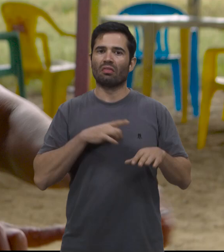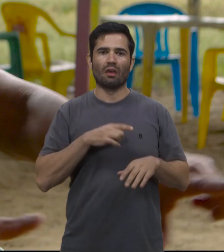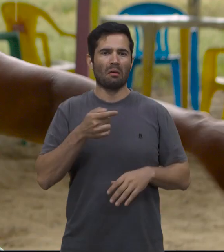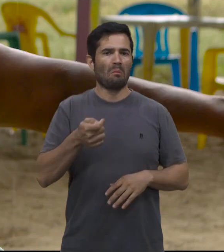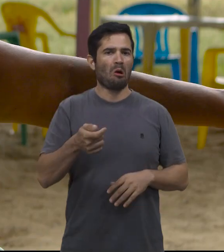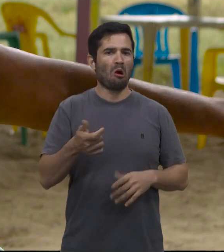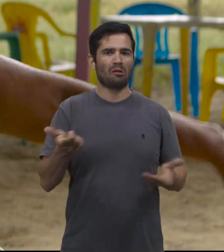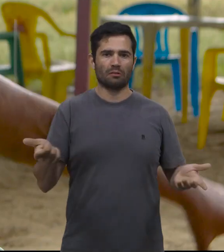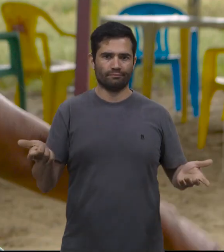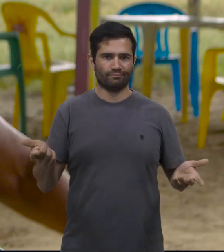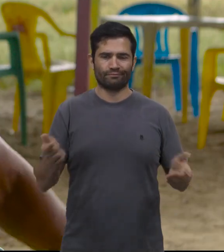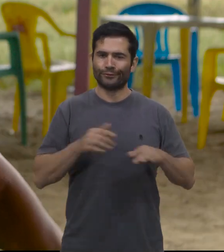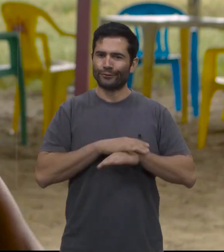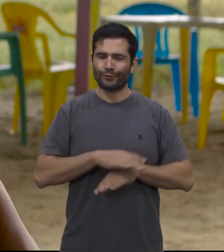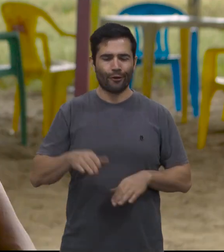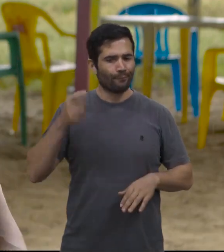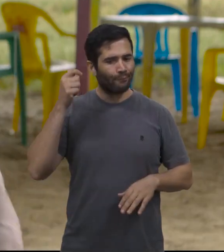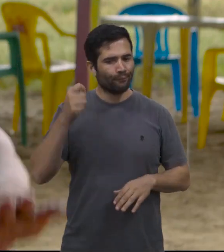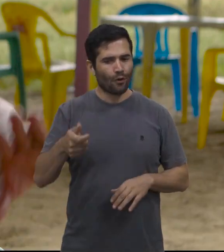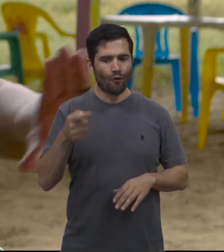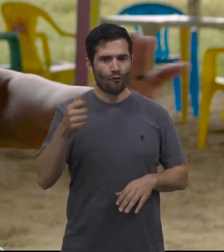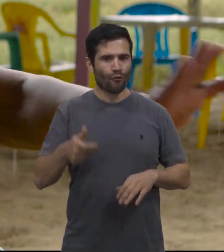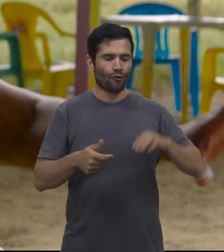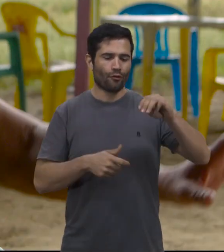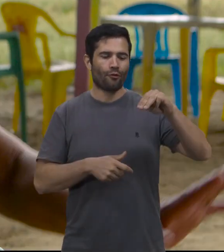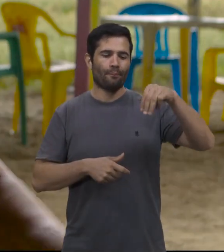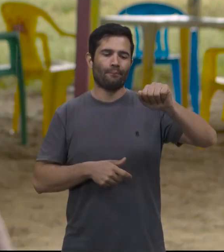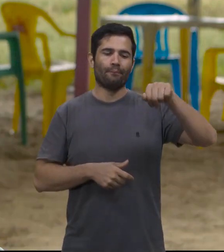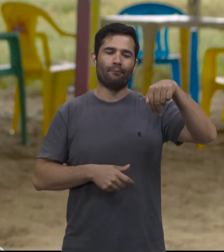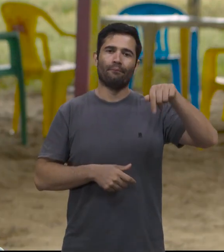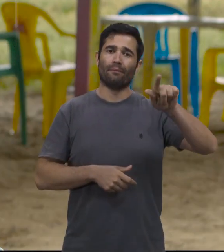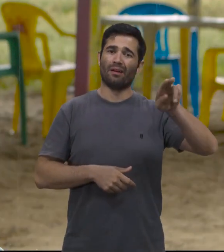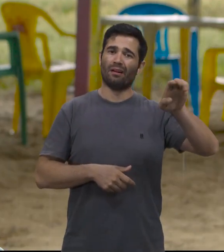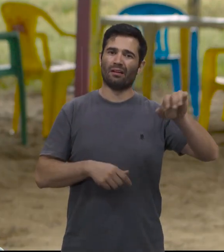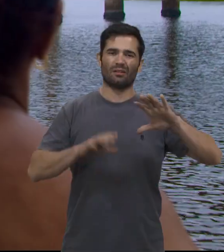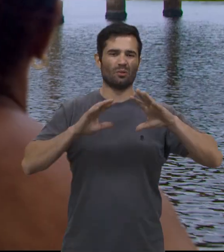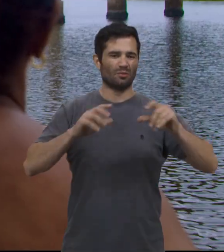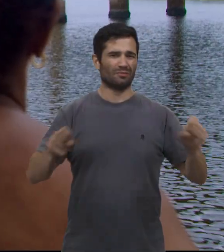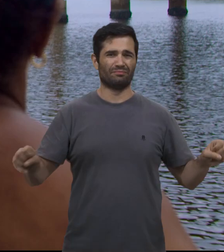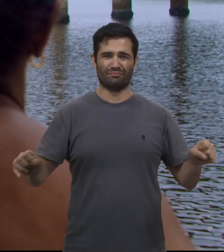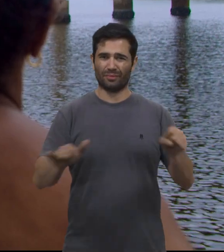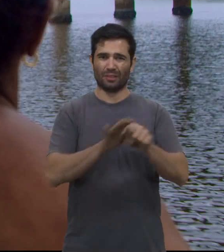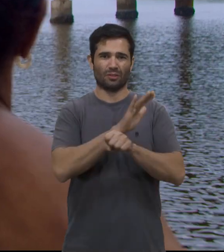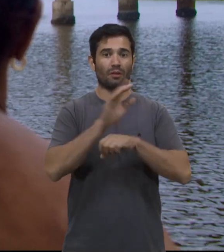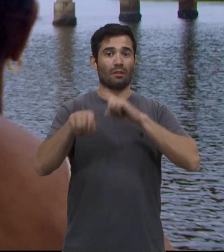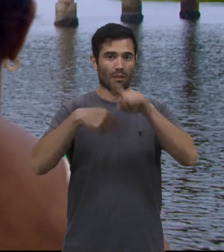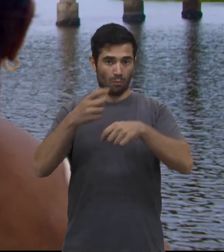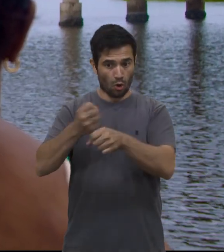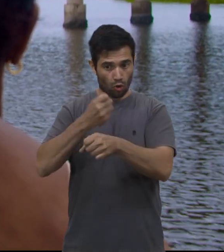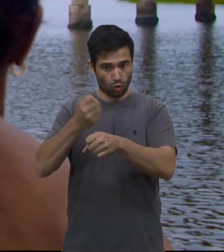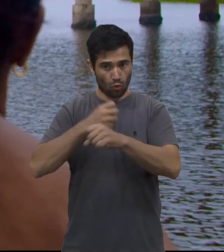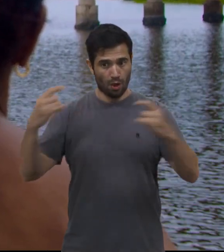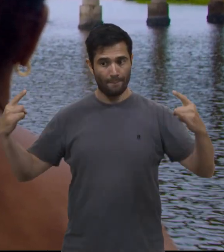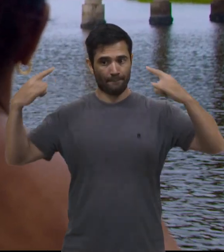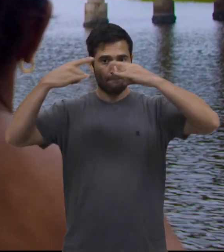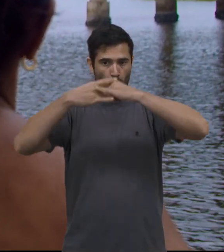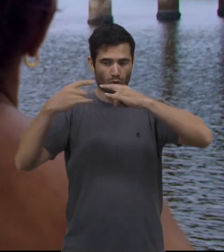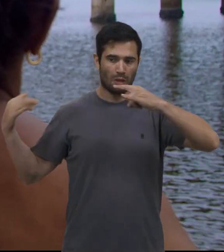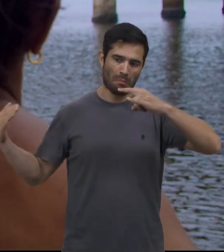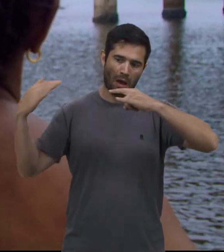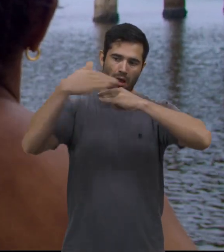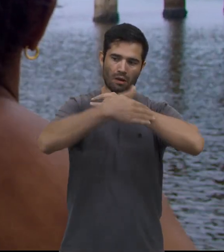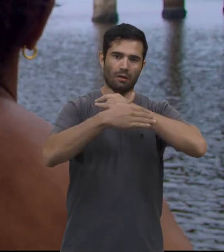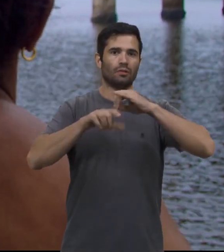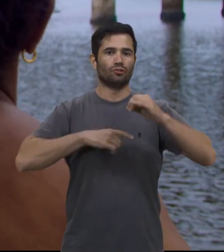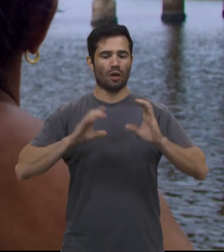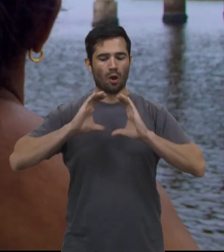tem só um pouquinho que os mangue tomou de conta de tudo. Depois que fez a ponte, não é?